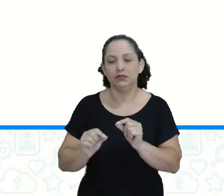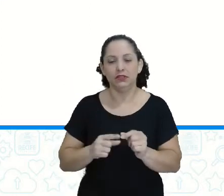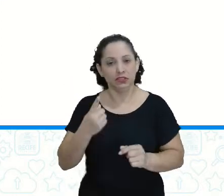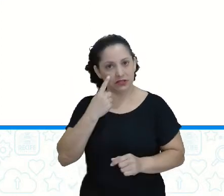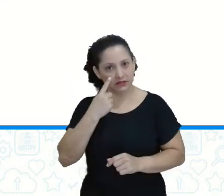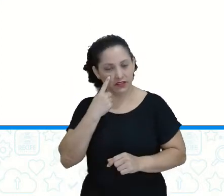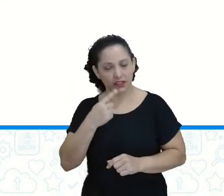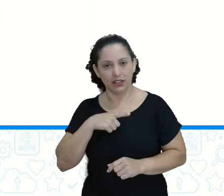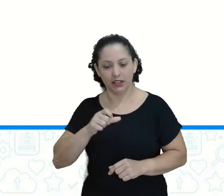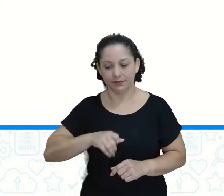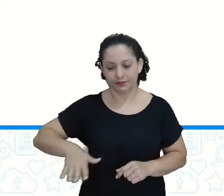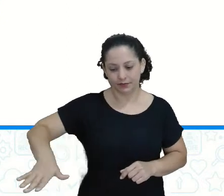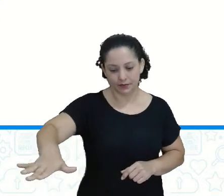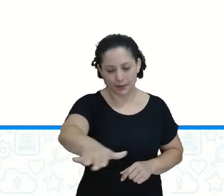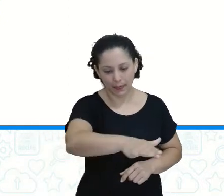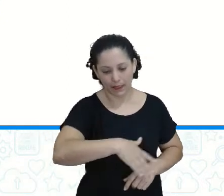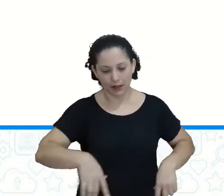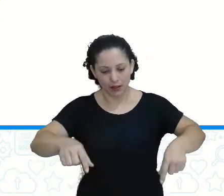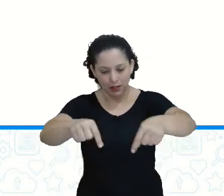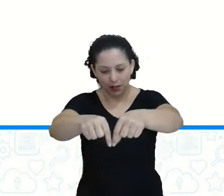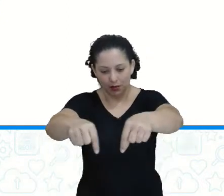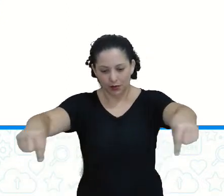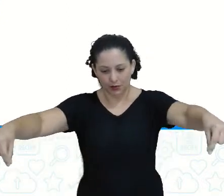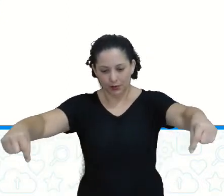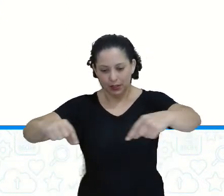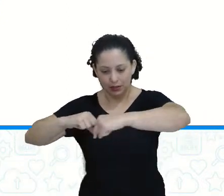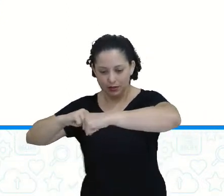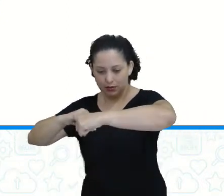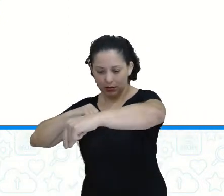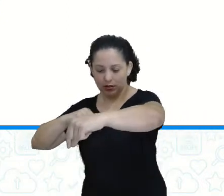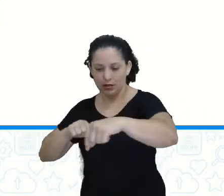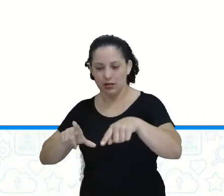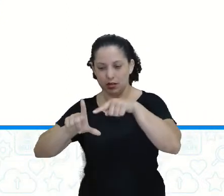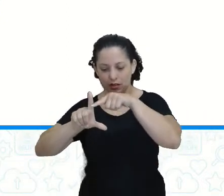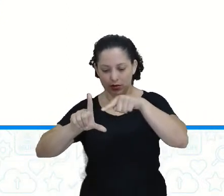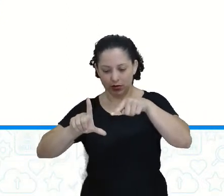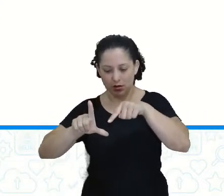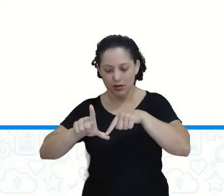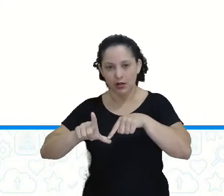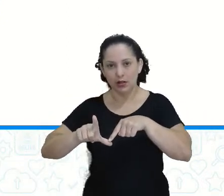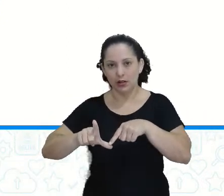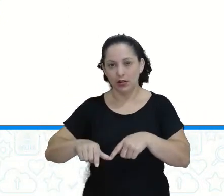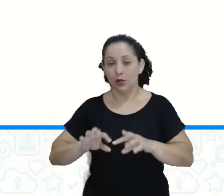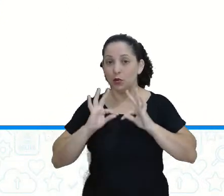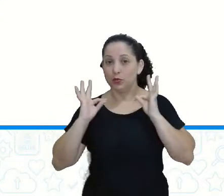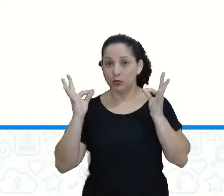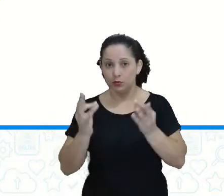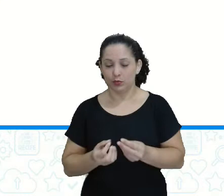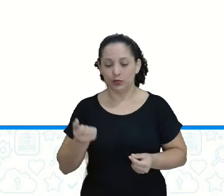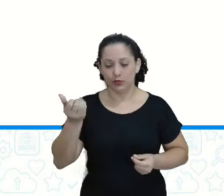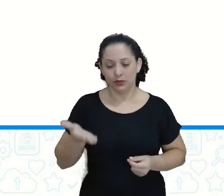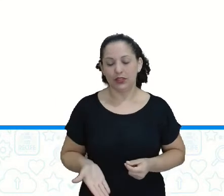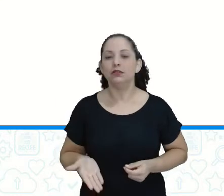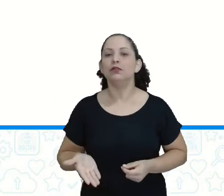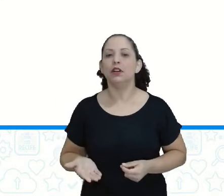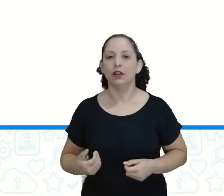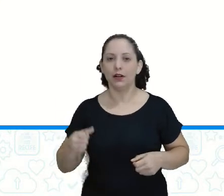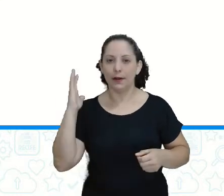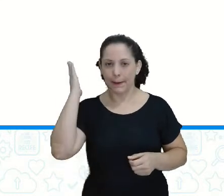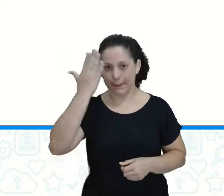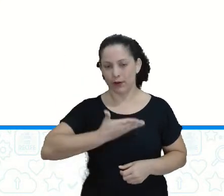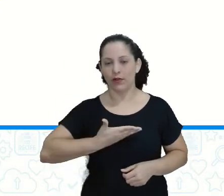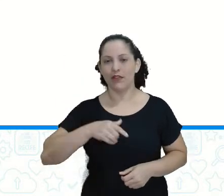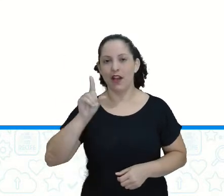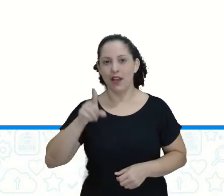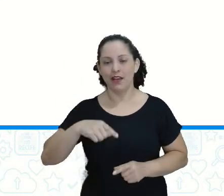a área, o comprimento, o ângulo, tudo isso são atributos de uma figura plana.